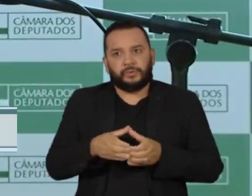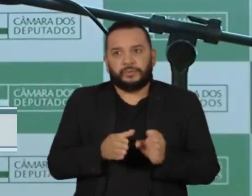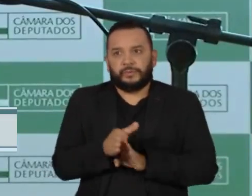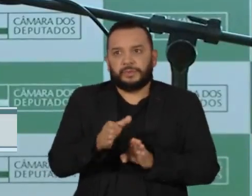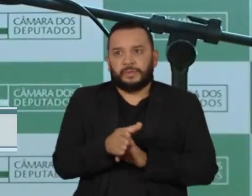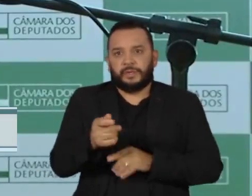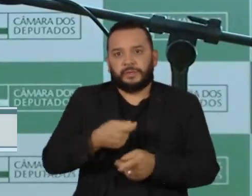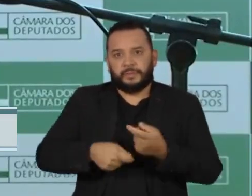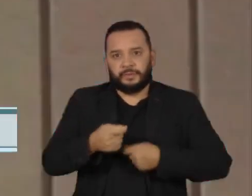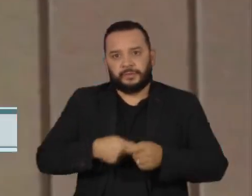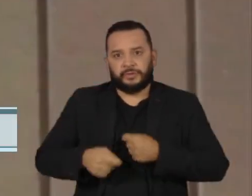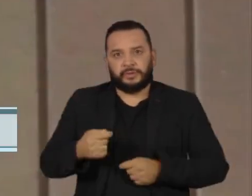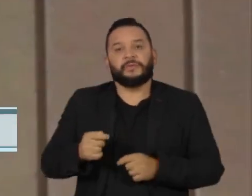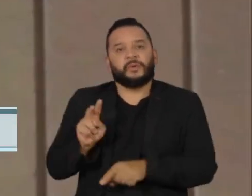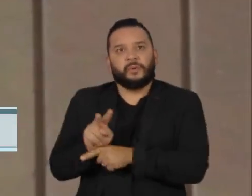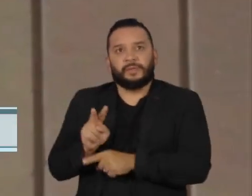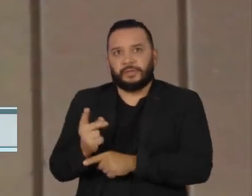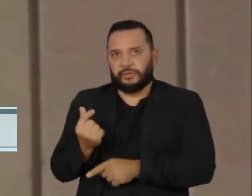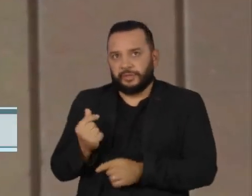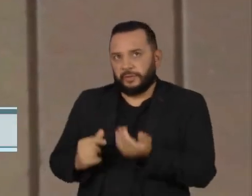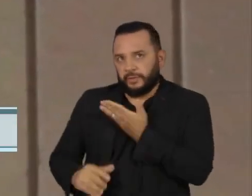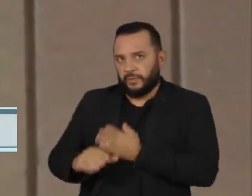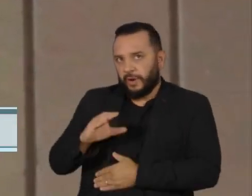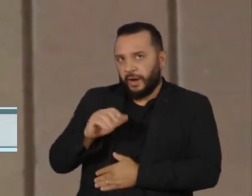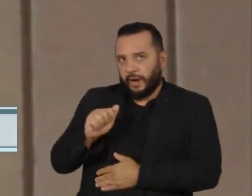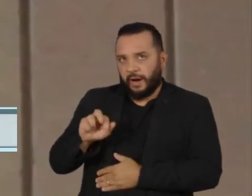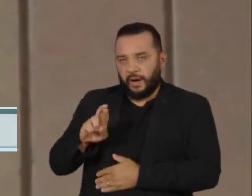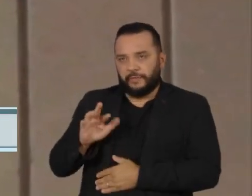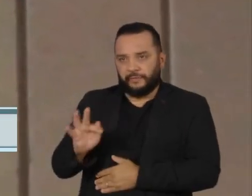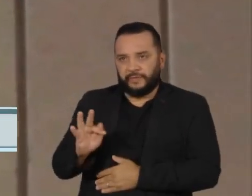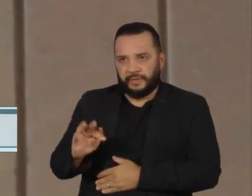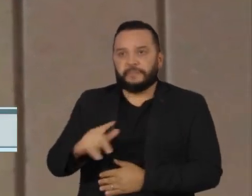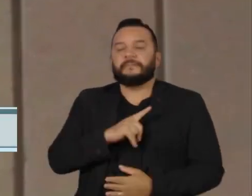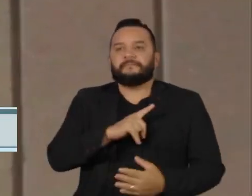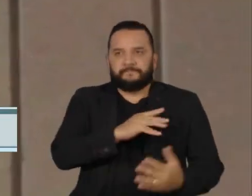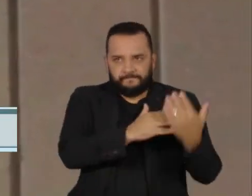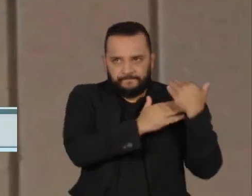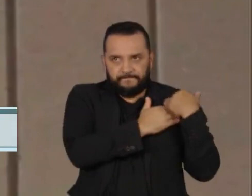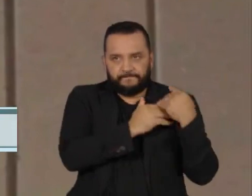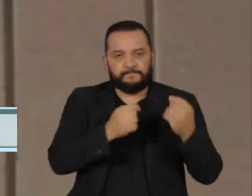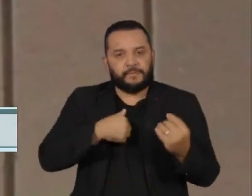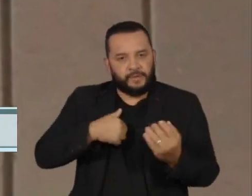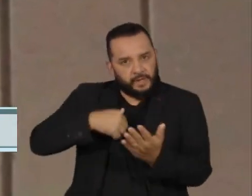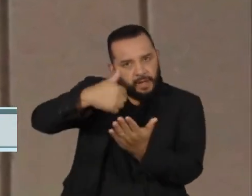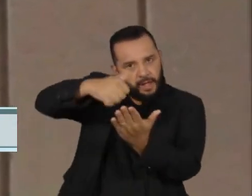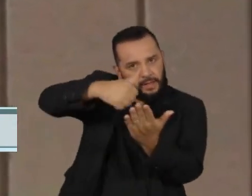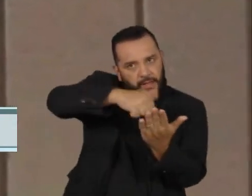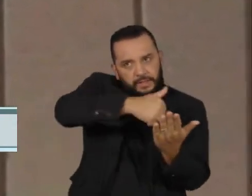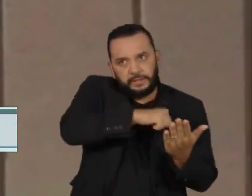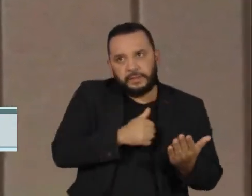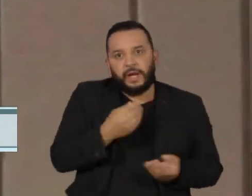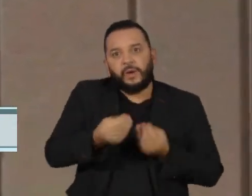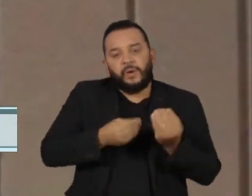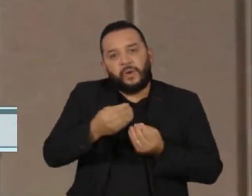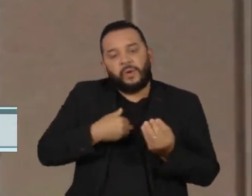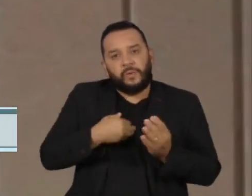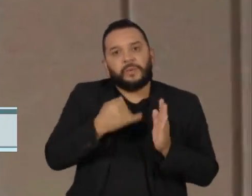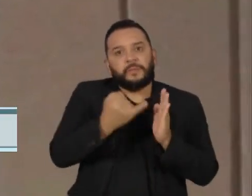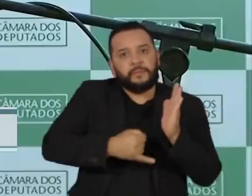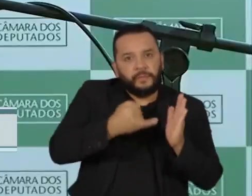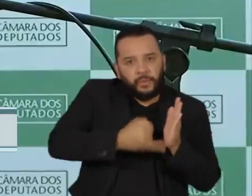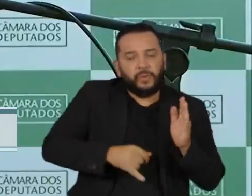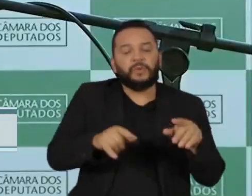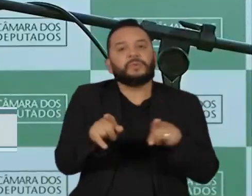de Recursos Fiscais, o CARF. O órgão tem a atribuição de julgar as disputas tributárias e